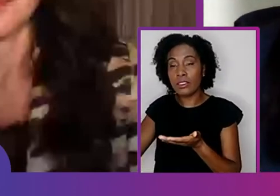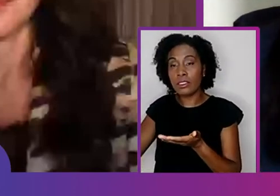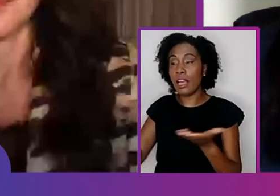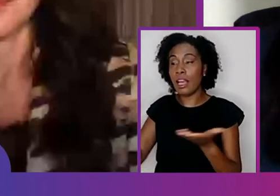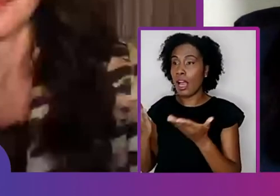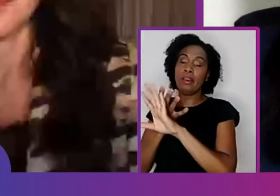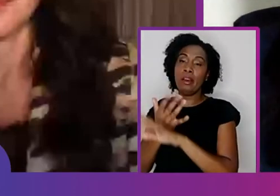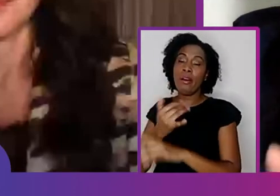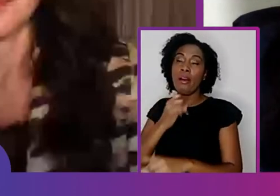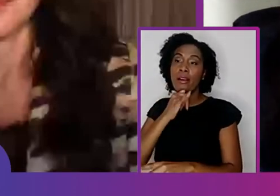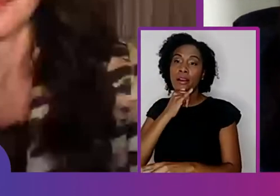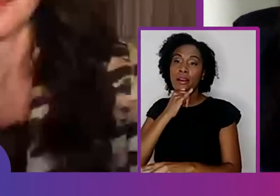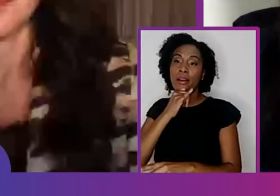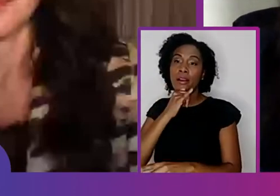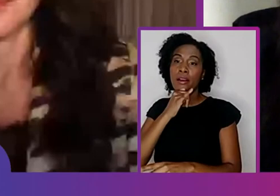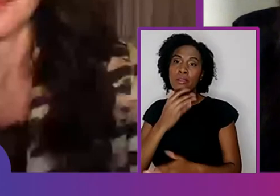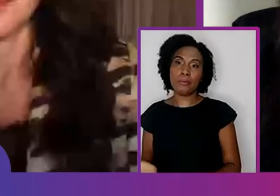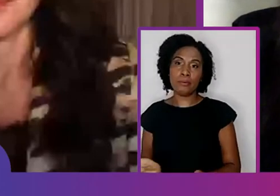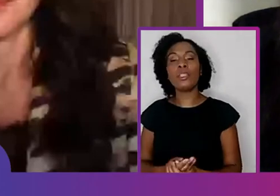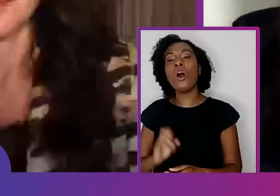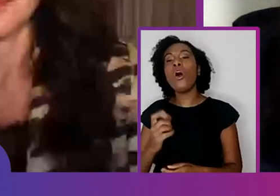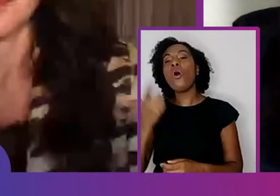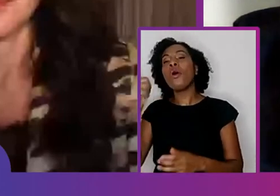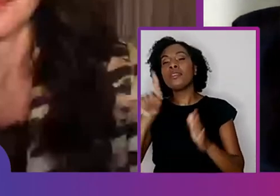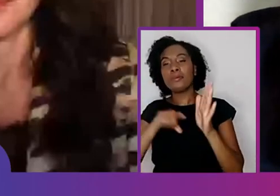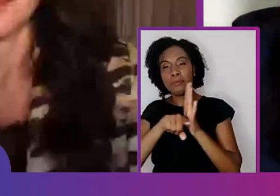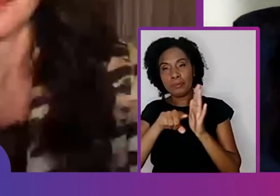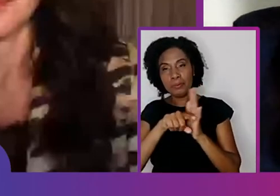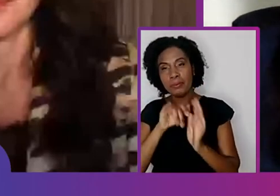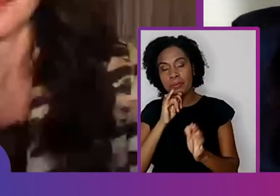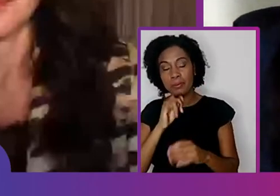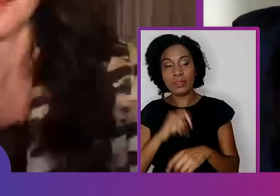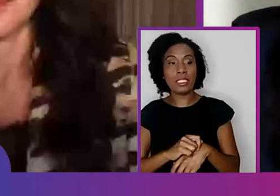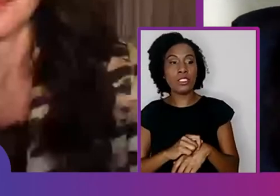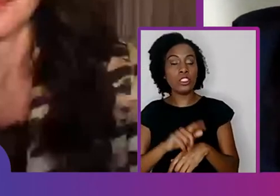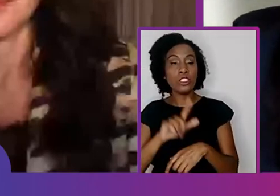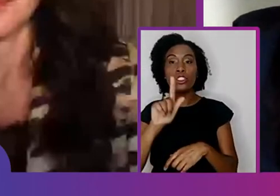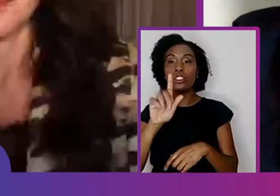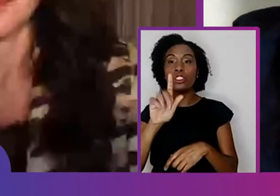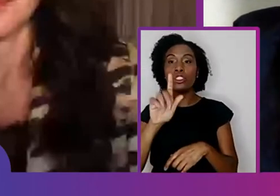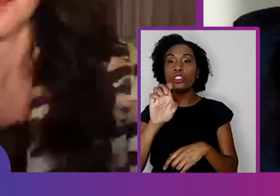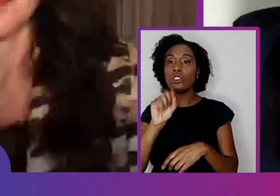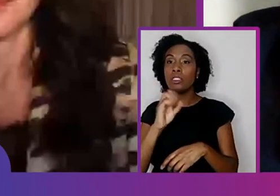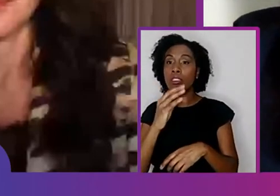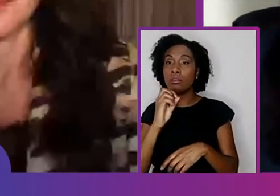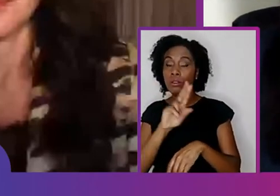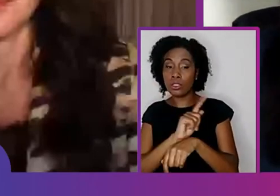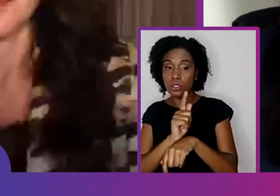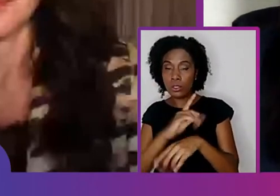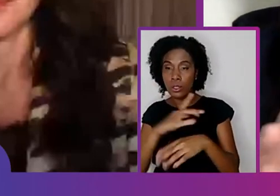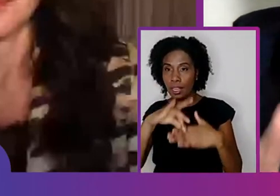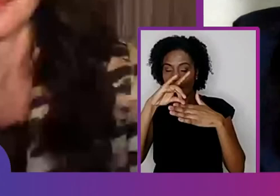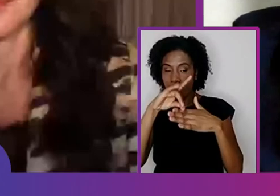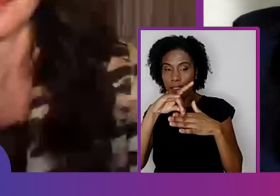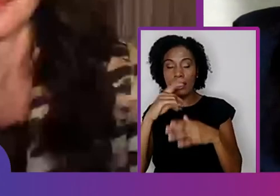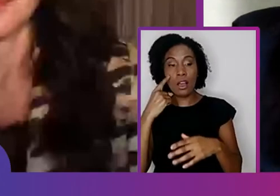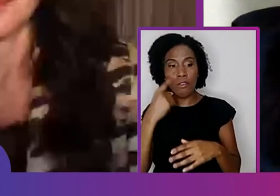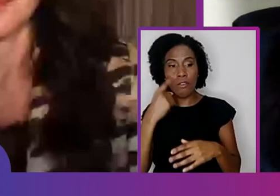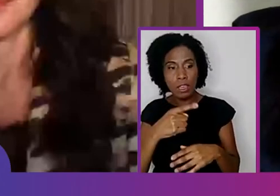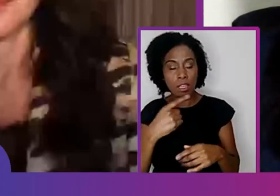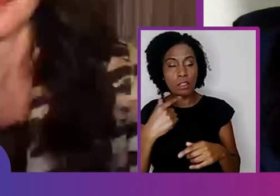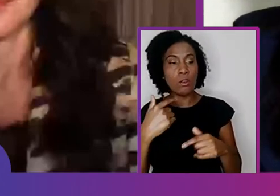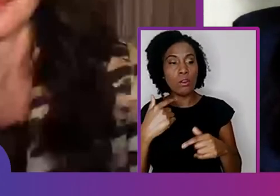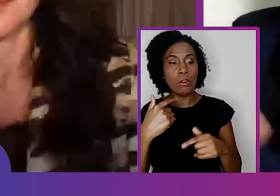seu gestor está controlando o seu horário de trabalho? Ele olha que hora que você senta no computador para trabalhar, se abre a webcam, ele fica